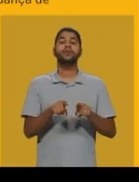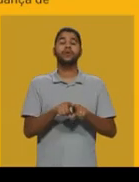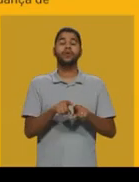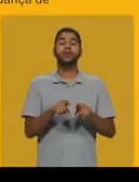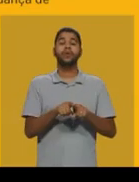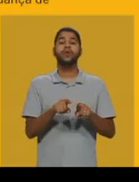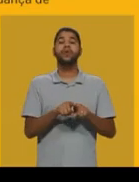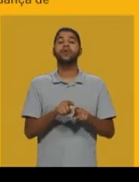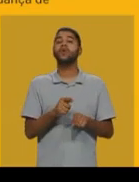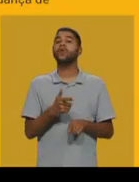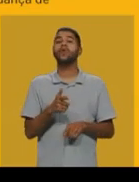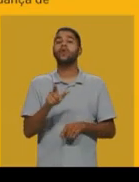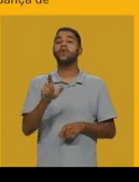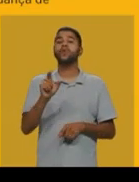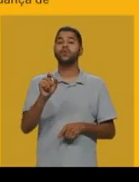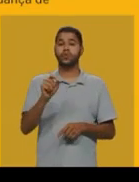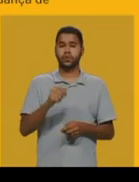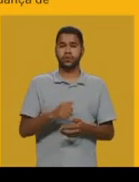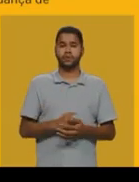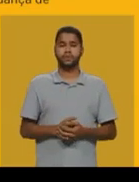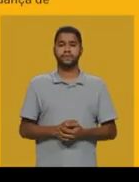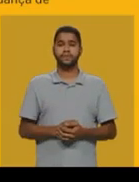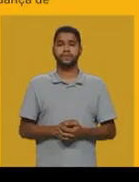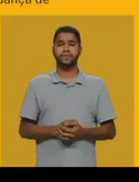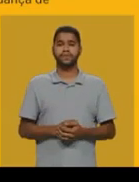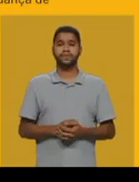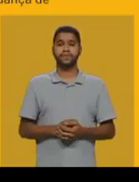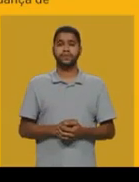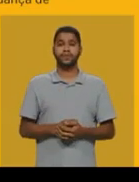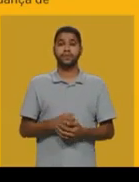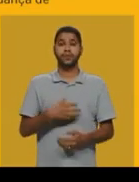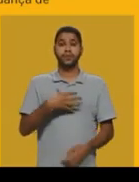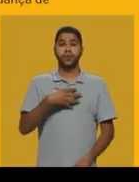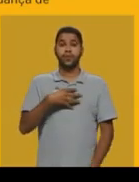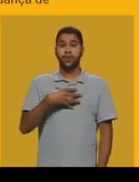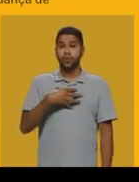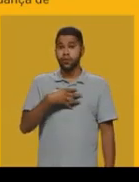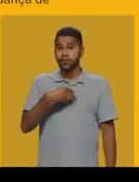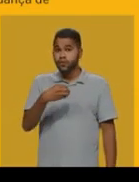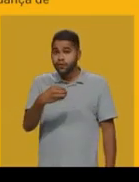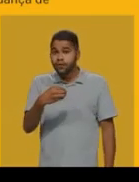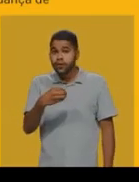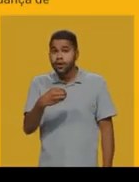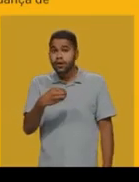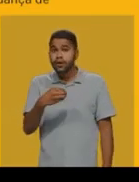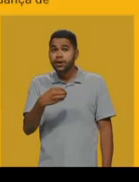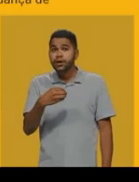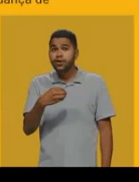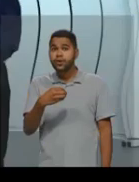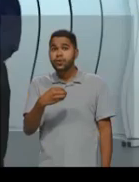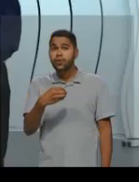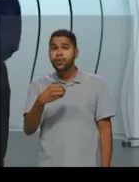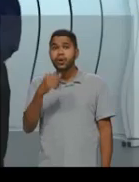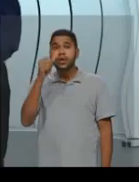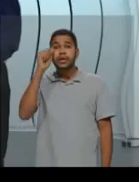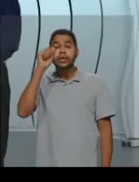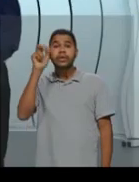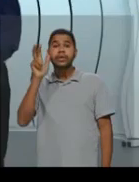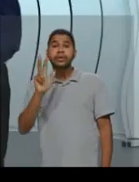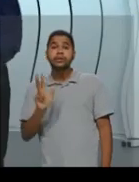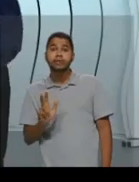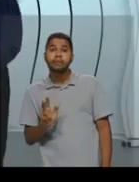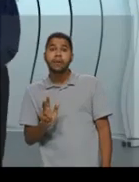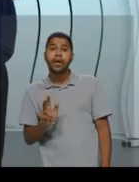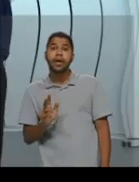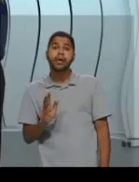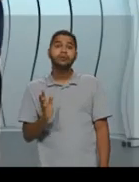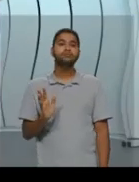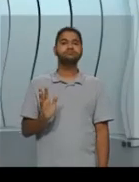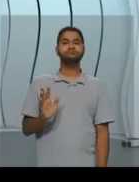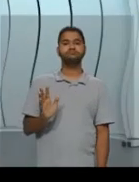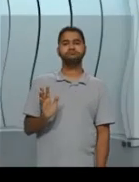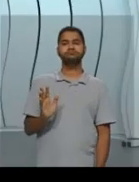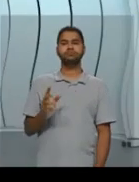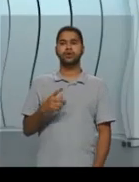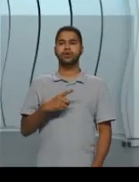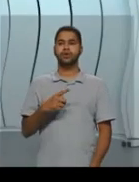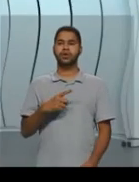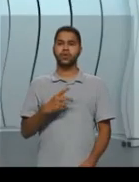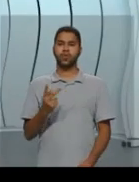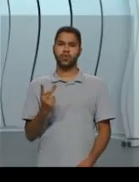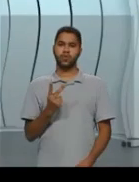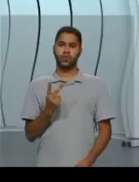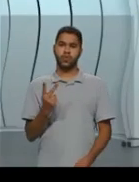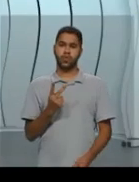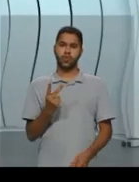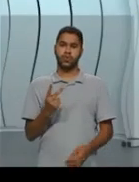outro pressuposto é que o filho nem tão esperto é. Viram? Então, eu tenho dois